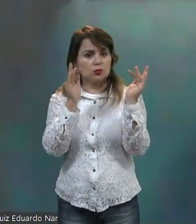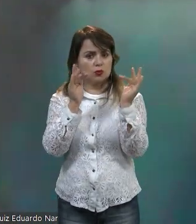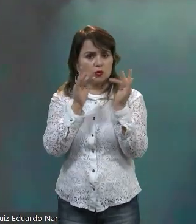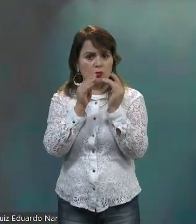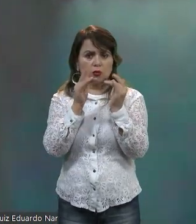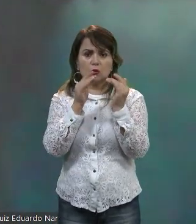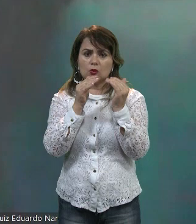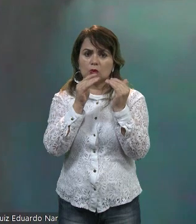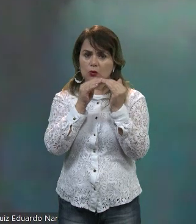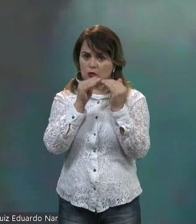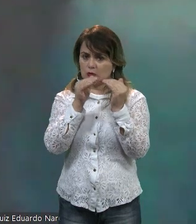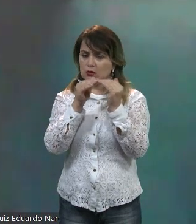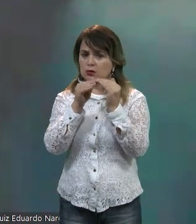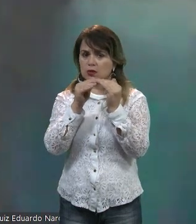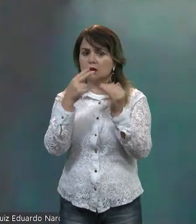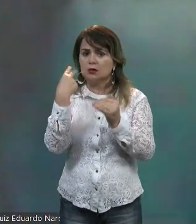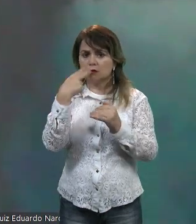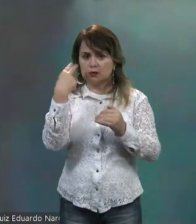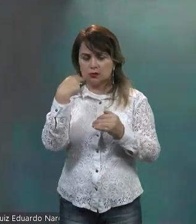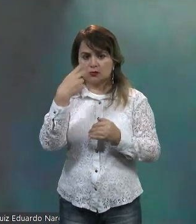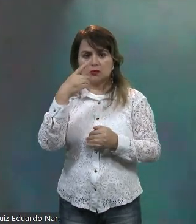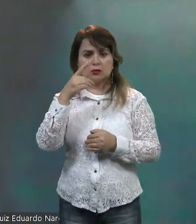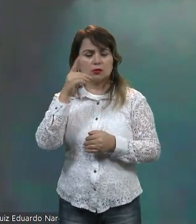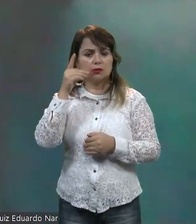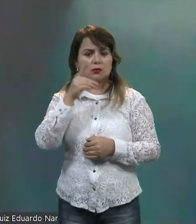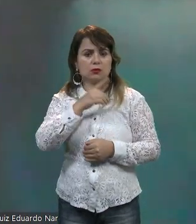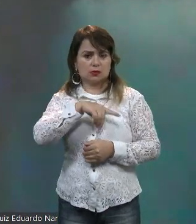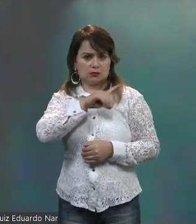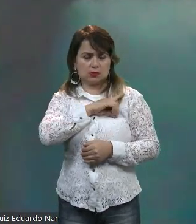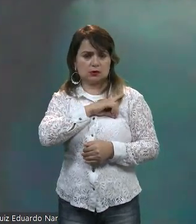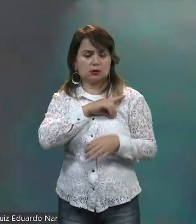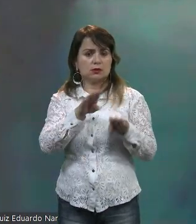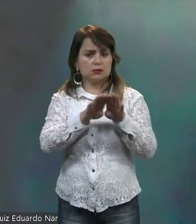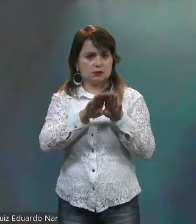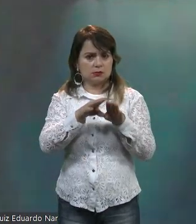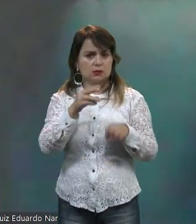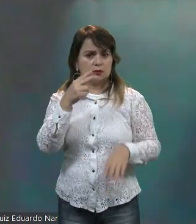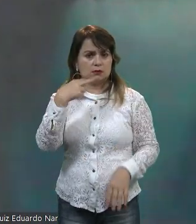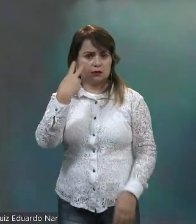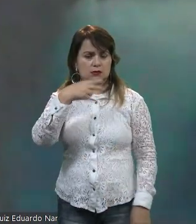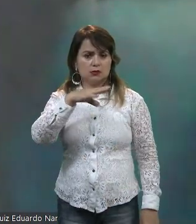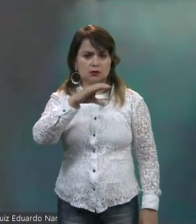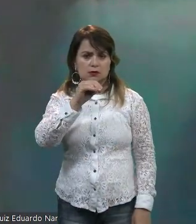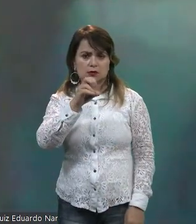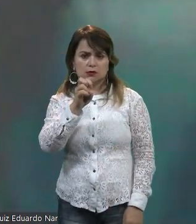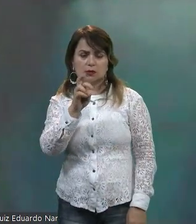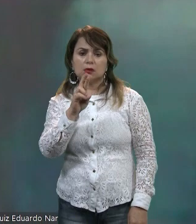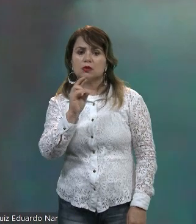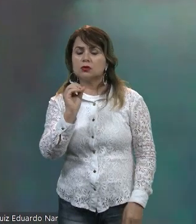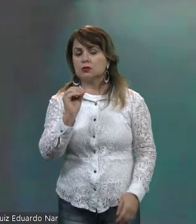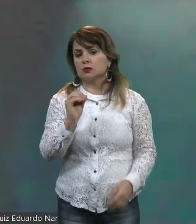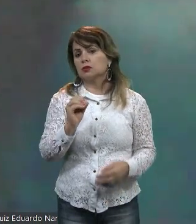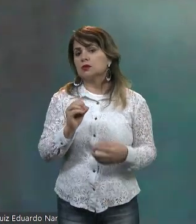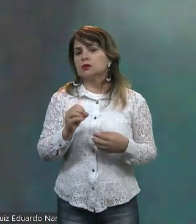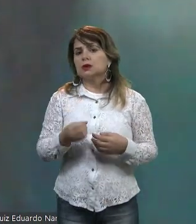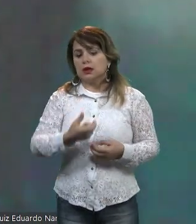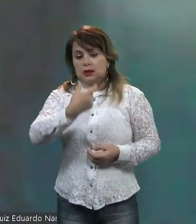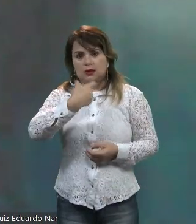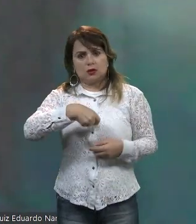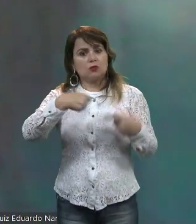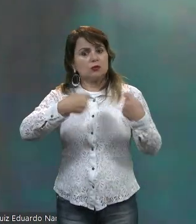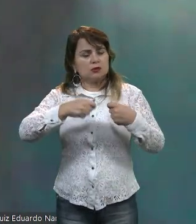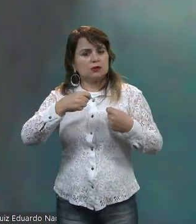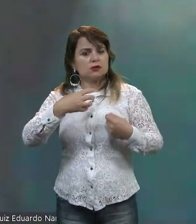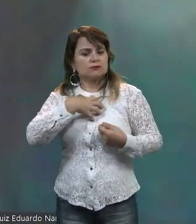o vereador Wilson Tomaceno, o vereador Cícero, mas eu preciso falar também da alegria ou da satisfação